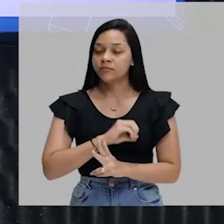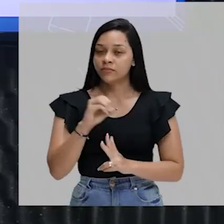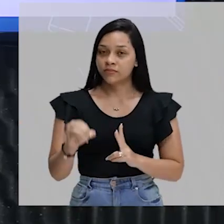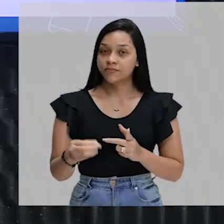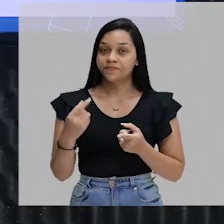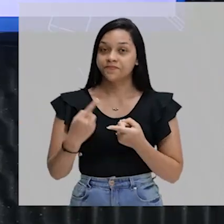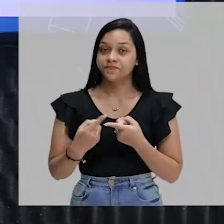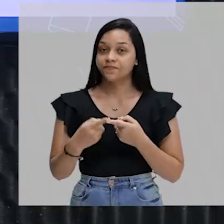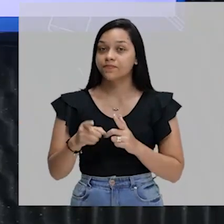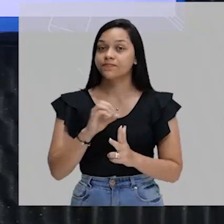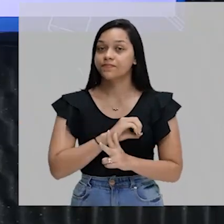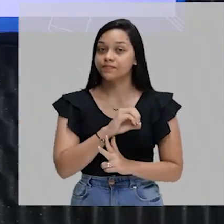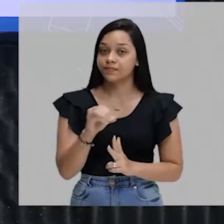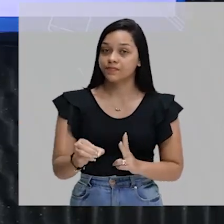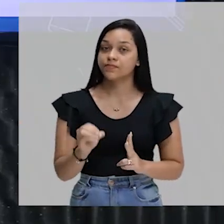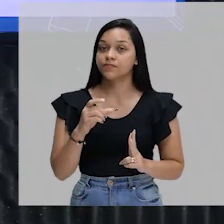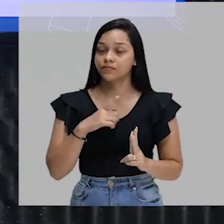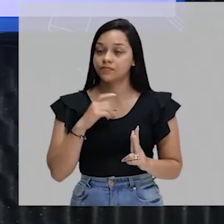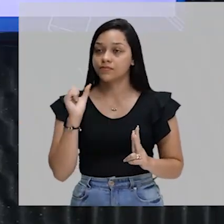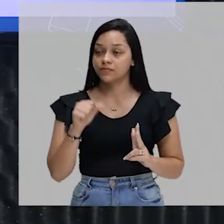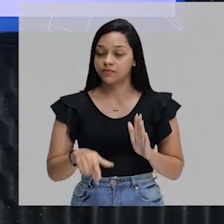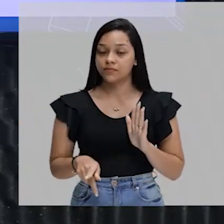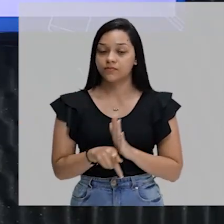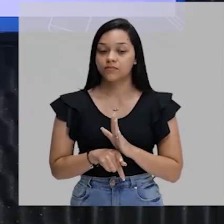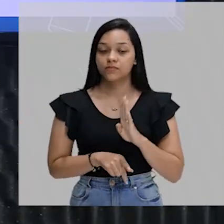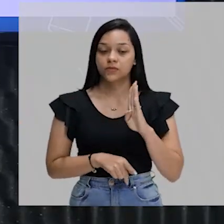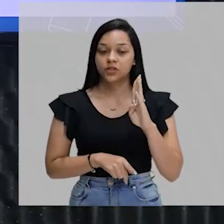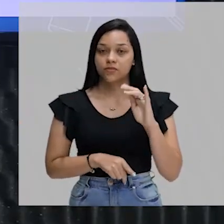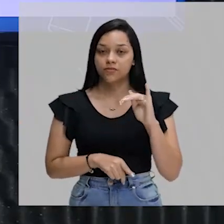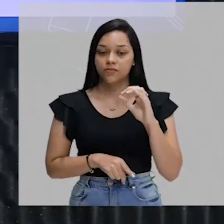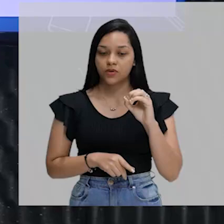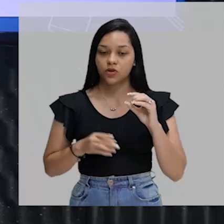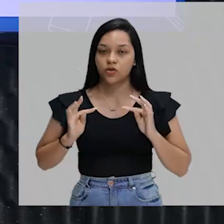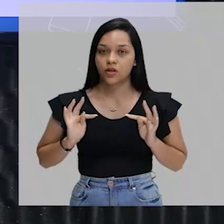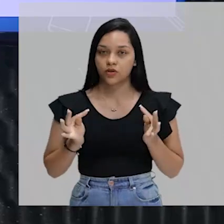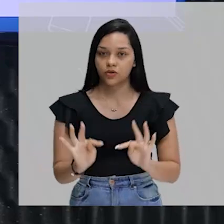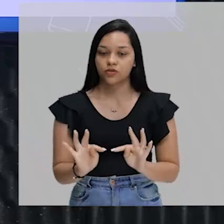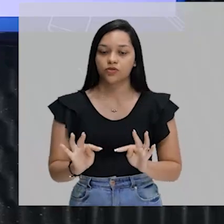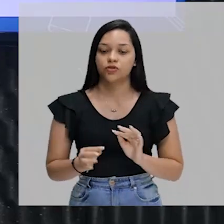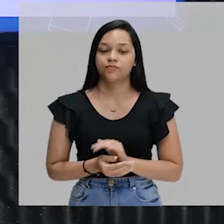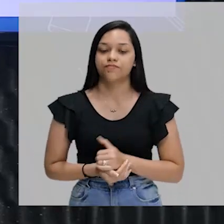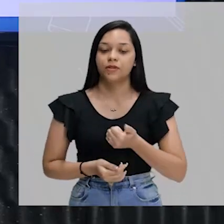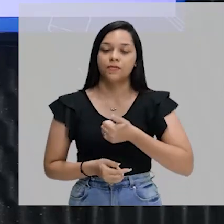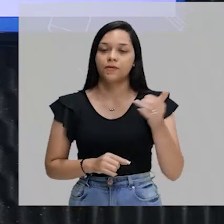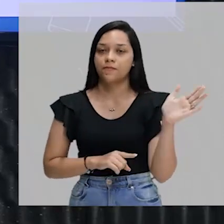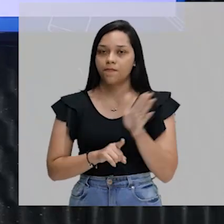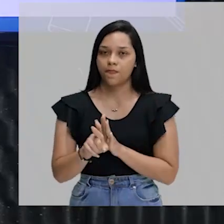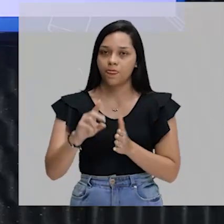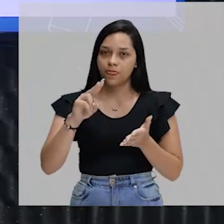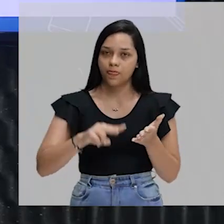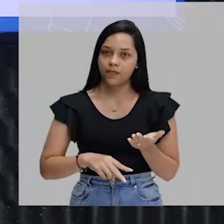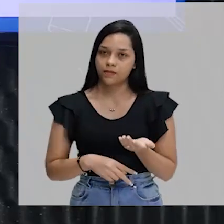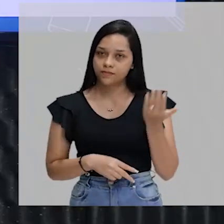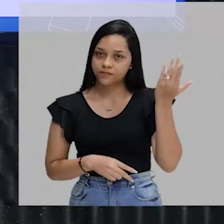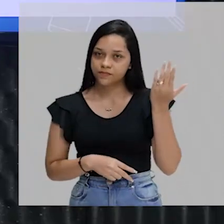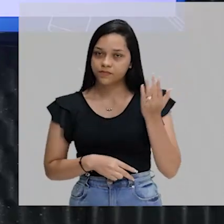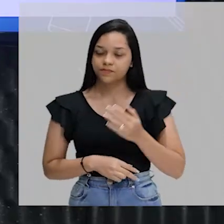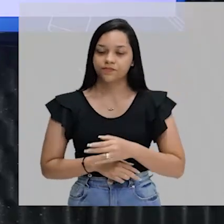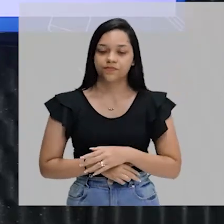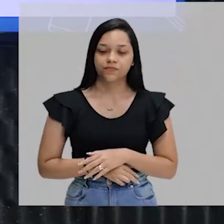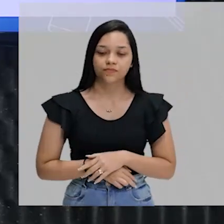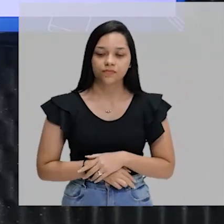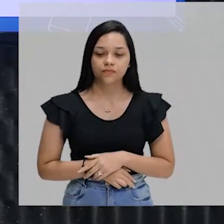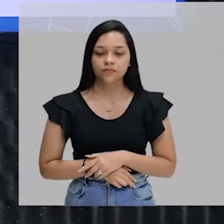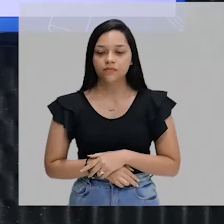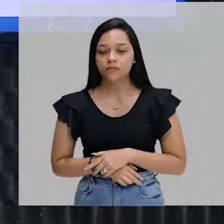porque no Enem cai bastante mesmo questões de biotecnologia. Primeira questão fala assim: o milho transgênico é produzido